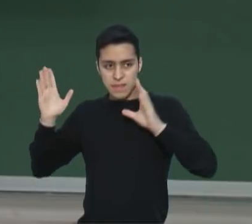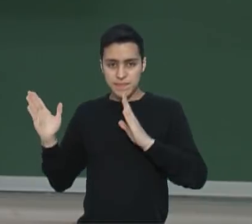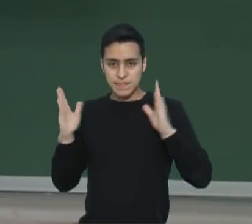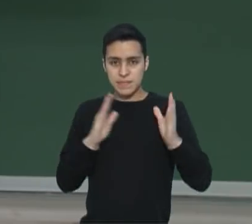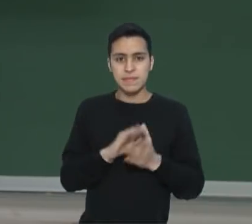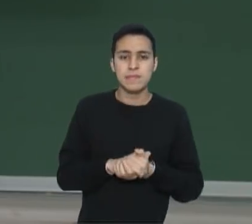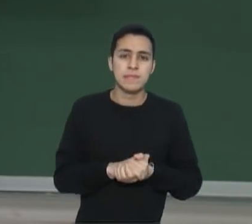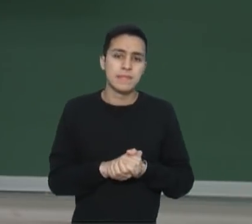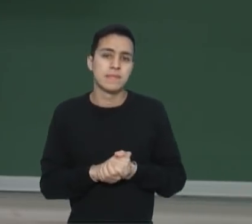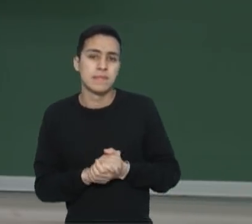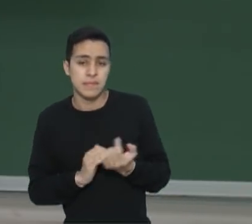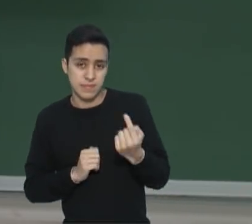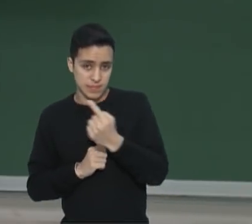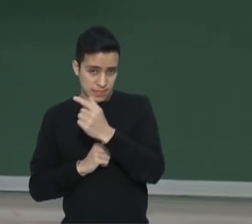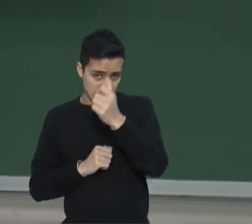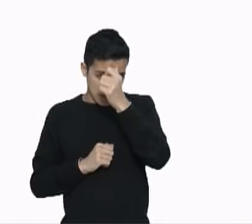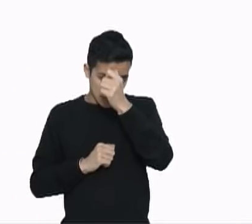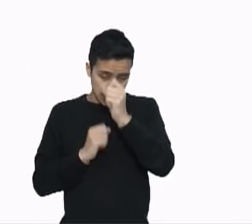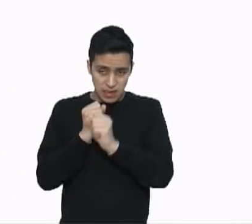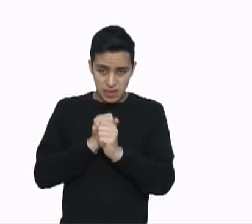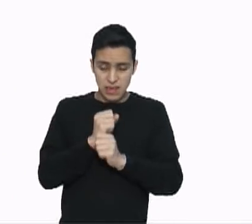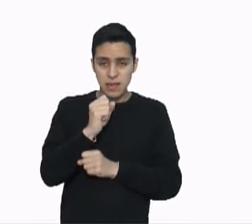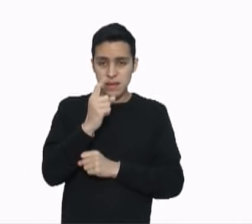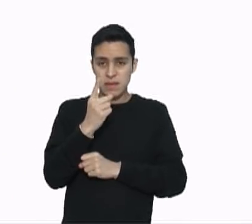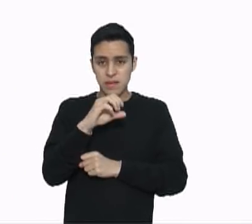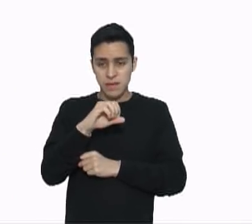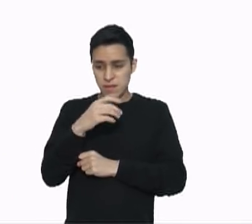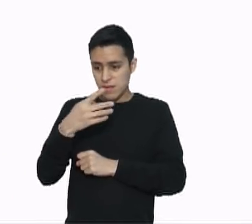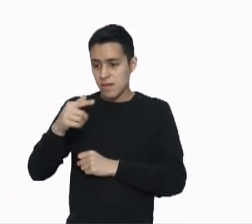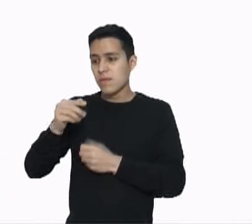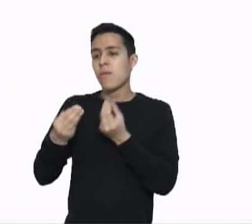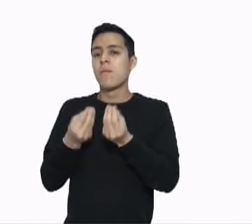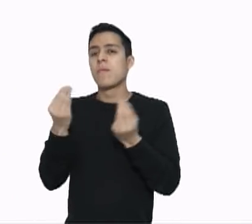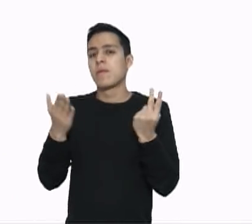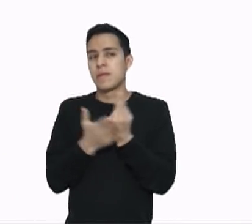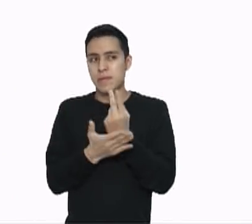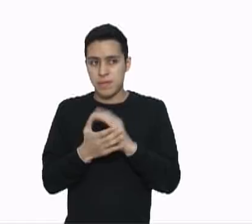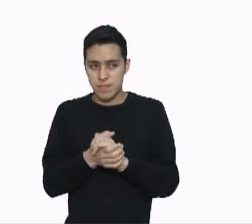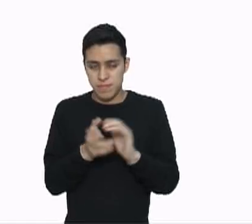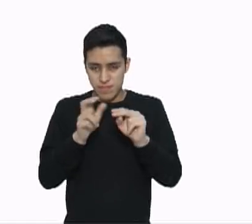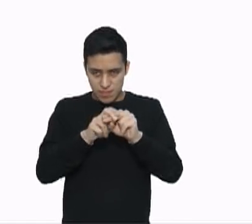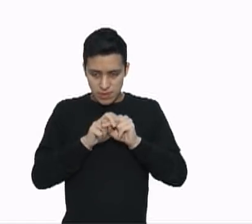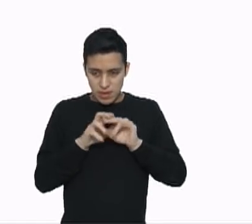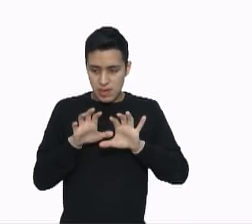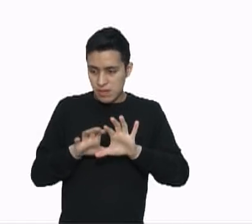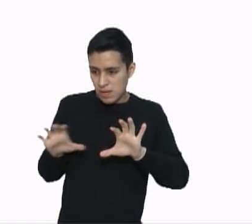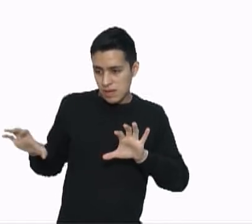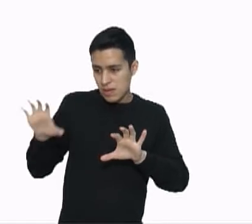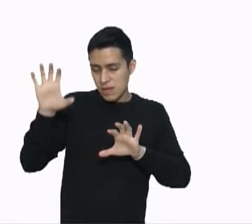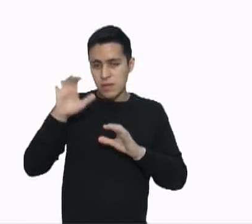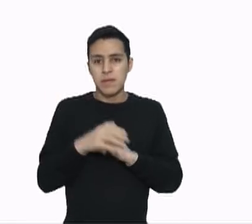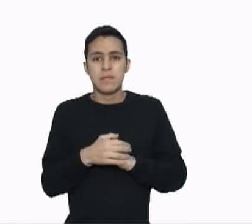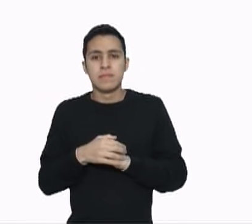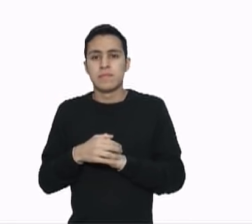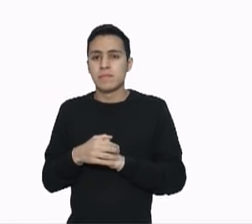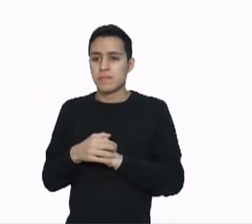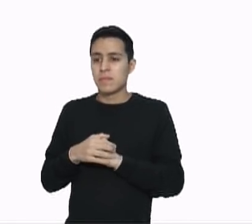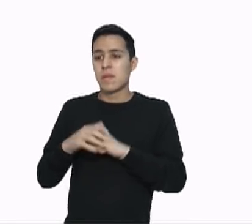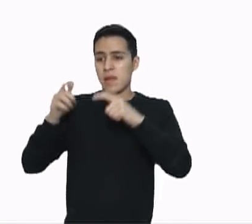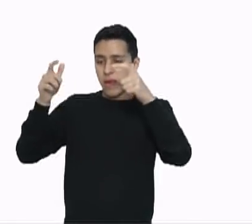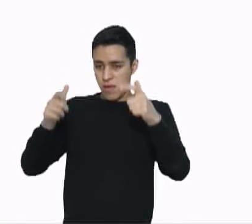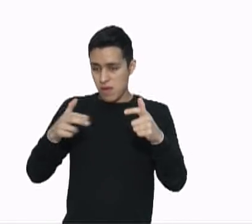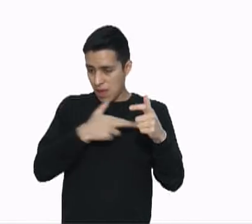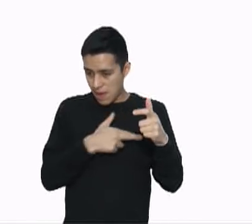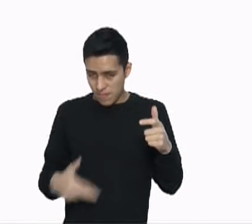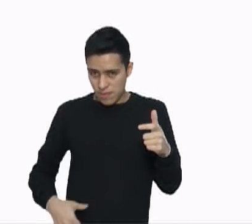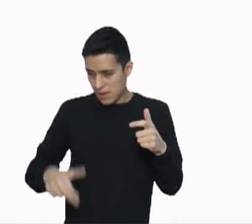a independência da Índia em 47 acontece e resulta na divisão desse subcontinente na República da Índia, de